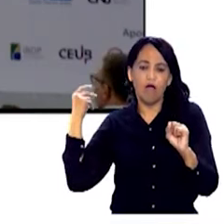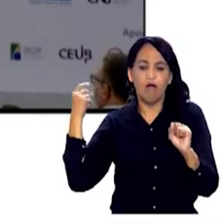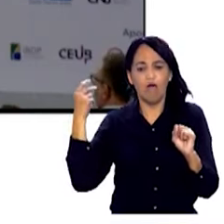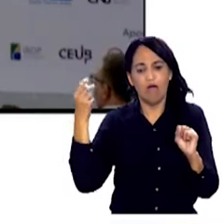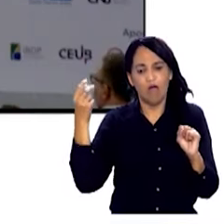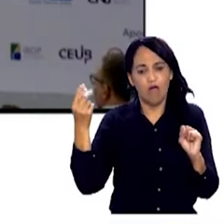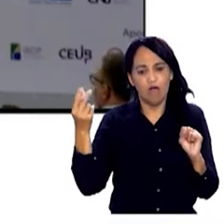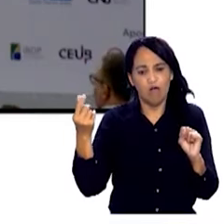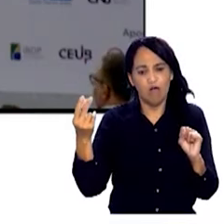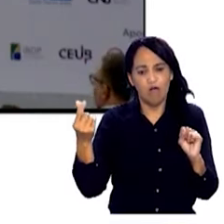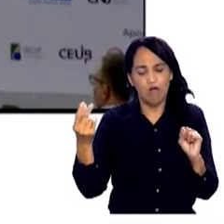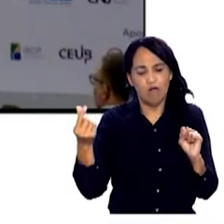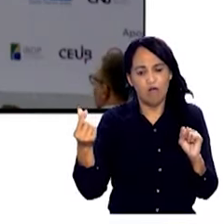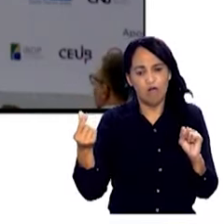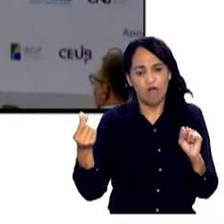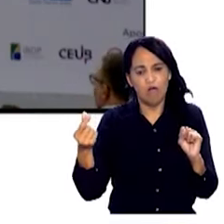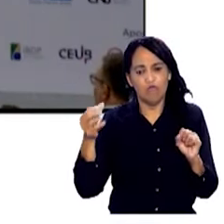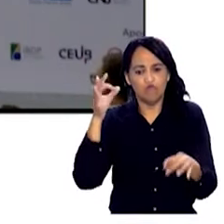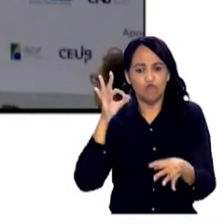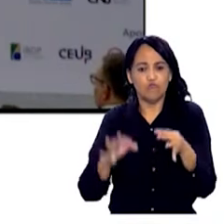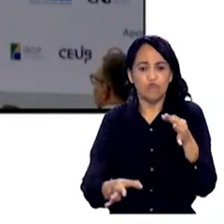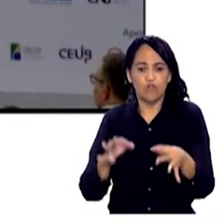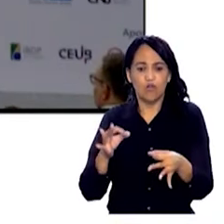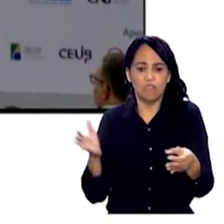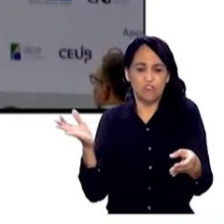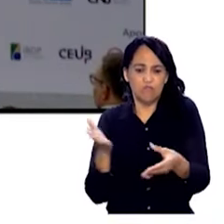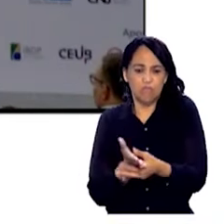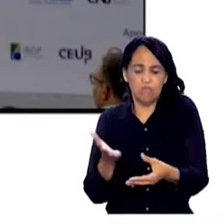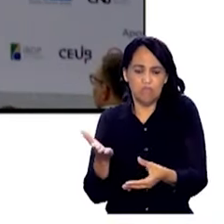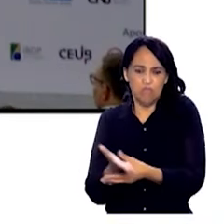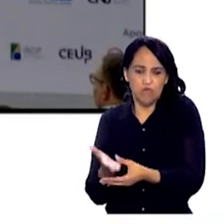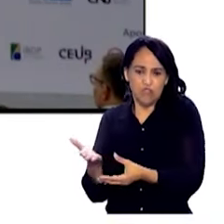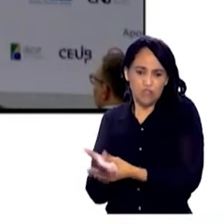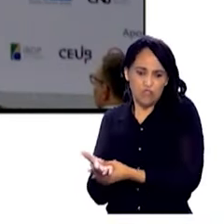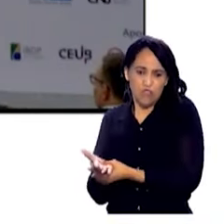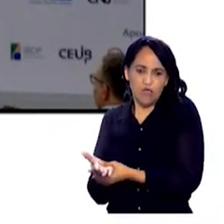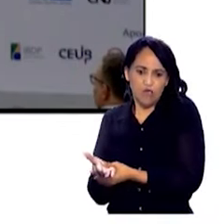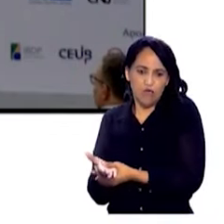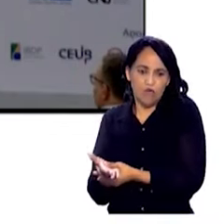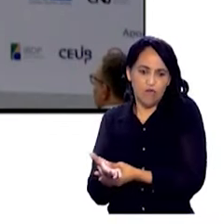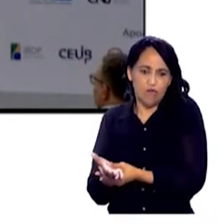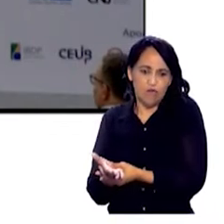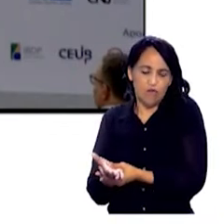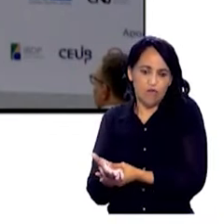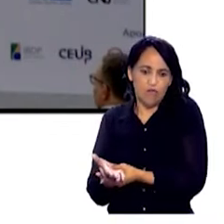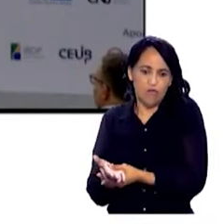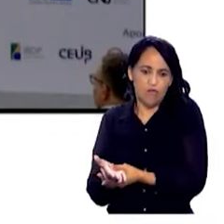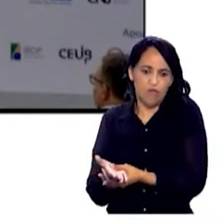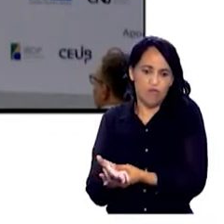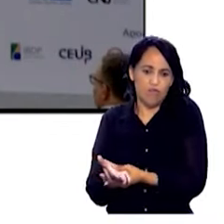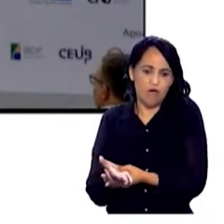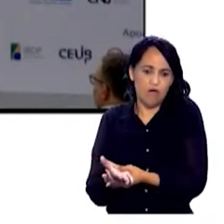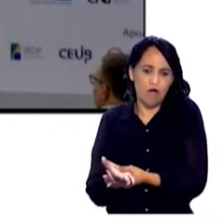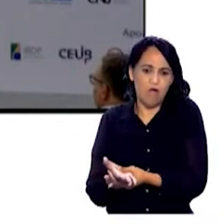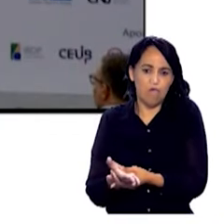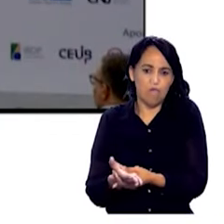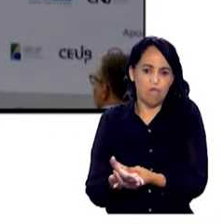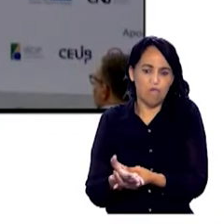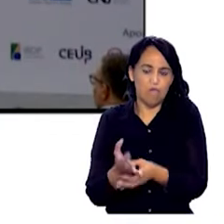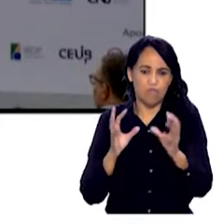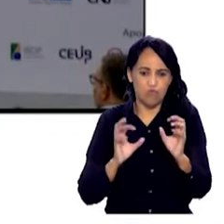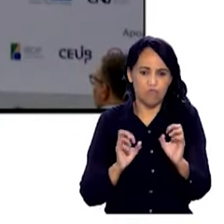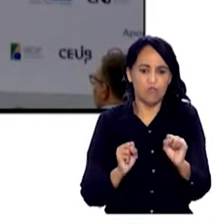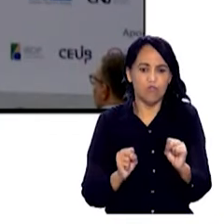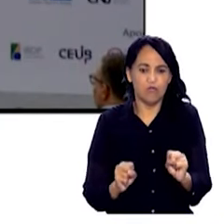falou sobre a forma de julgamento dos processos dos casos pela Suprema corte no sistema judiciário norte-americano com suas peculiaridades